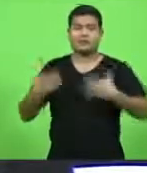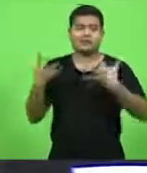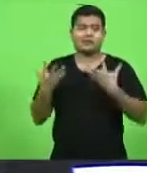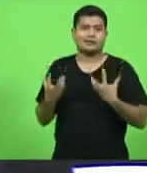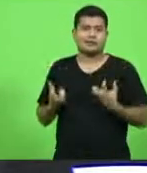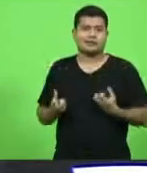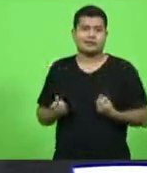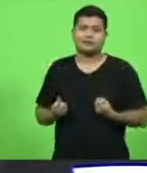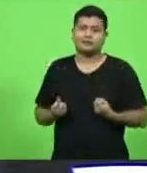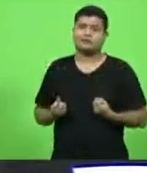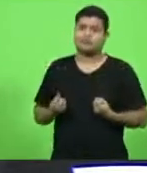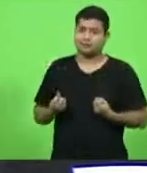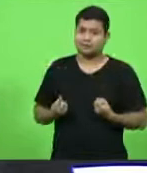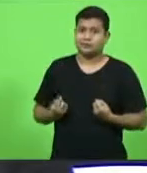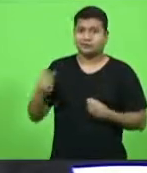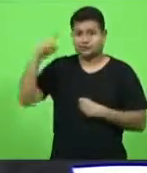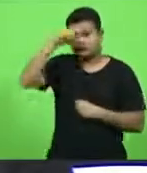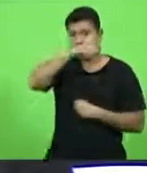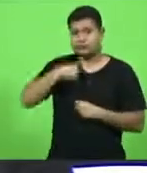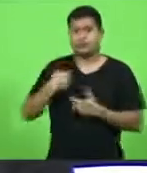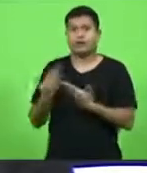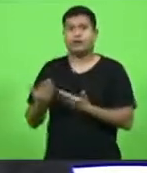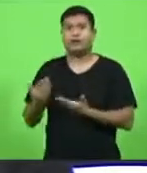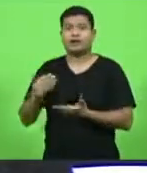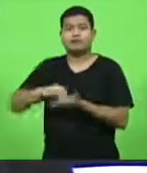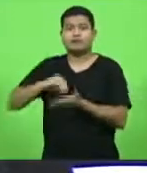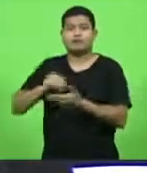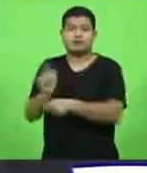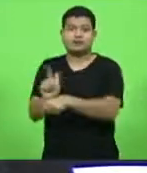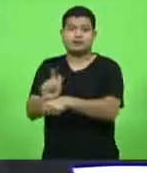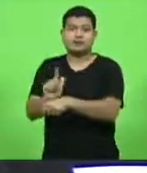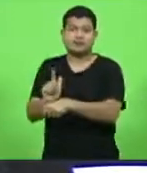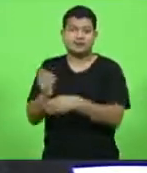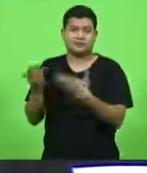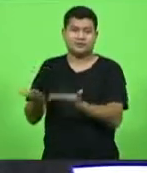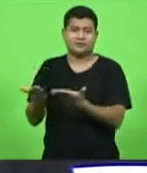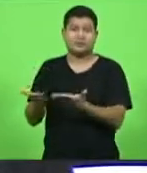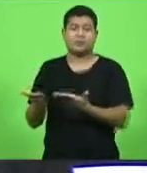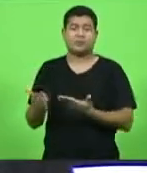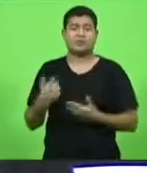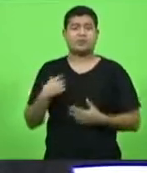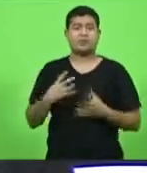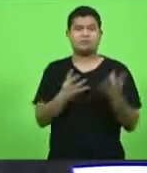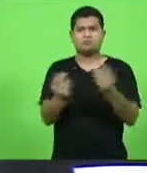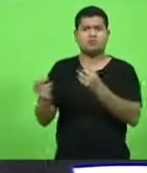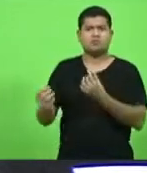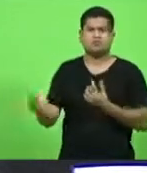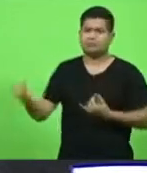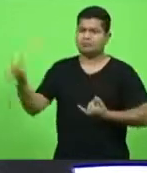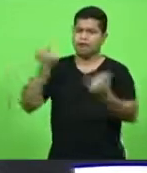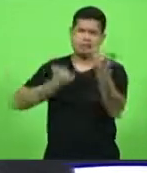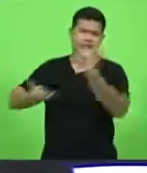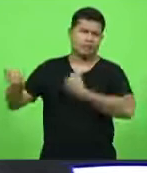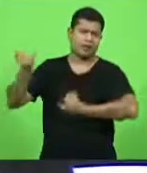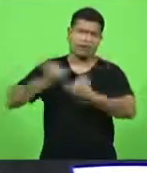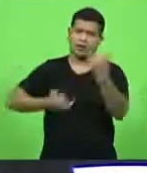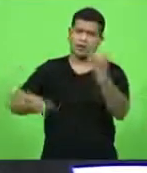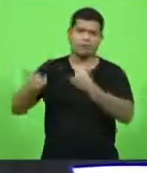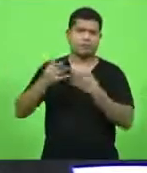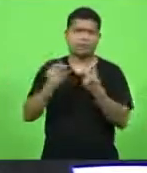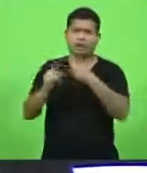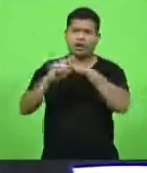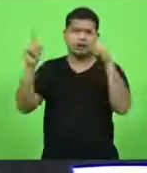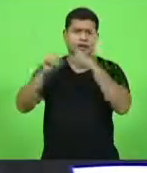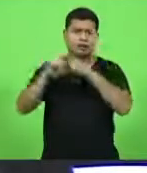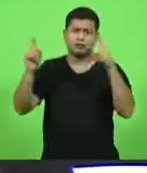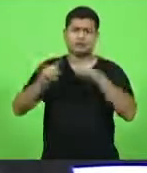na administração dessa Mussum e eu recebo intensamente denúncias e reclames de pessoas que